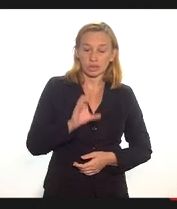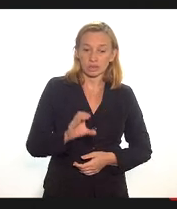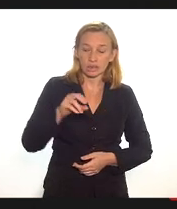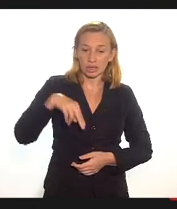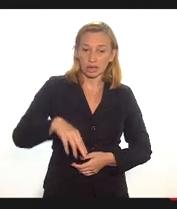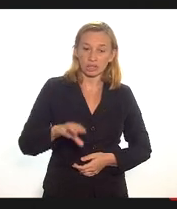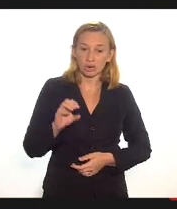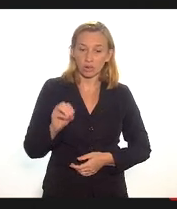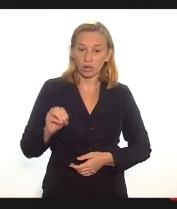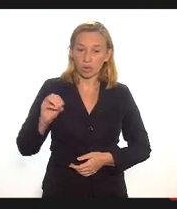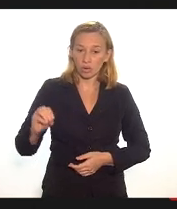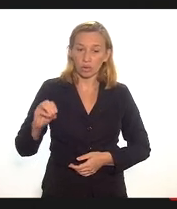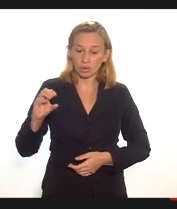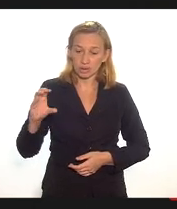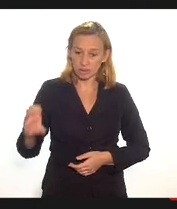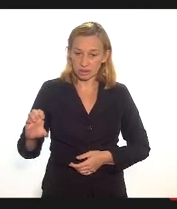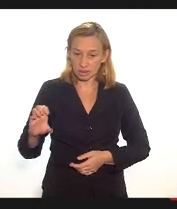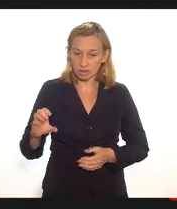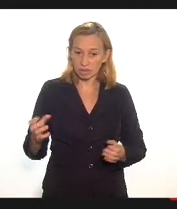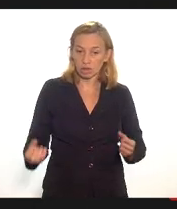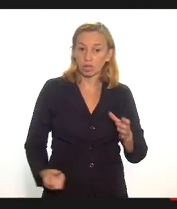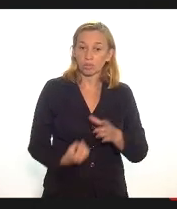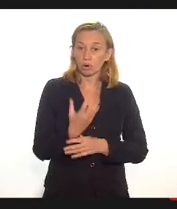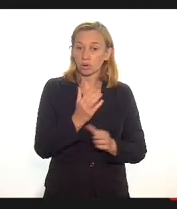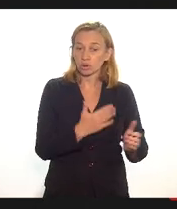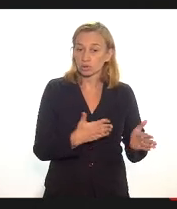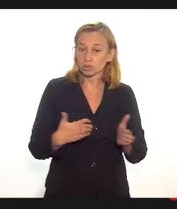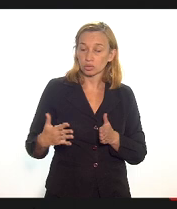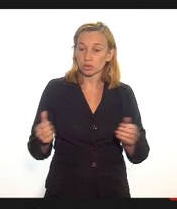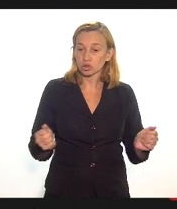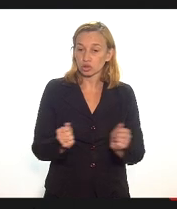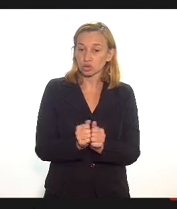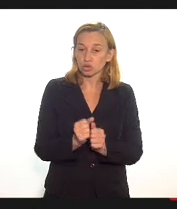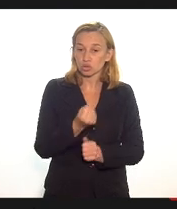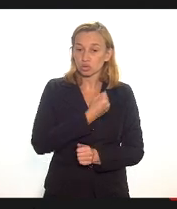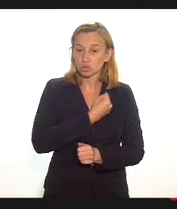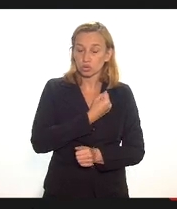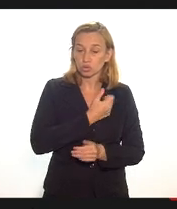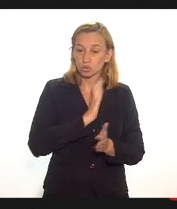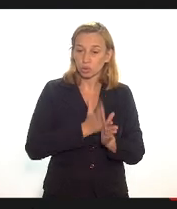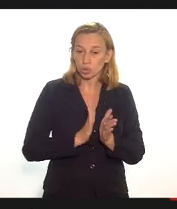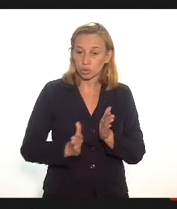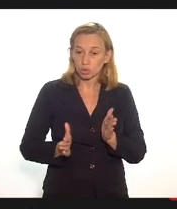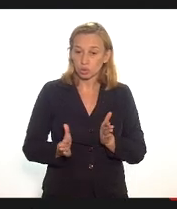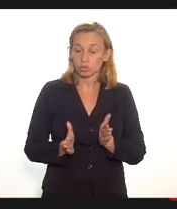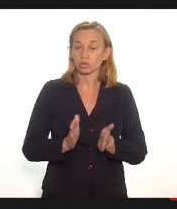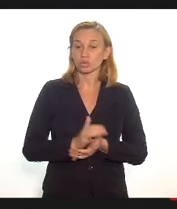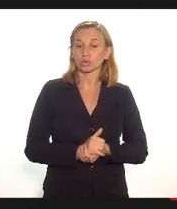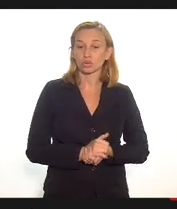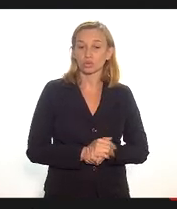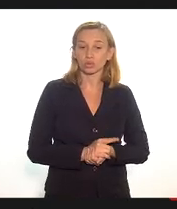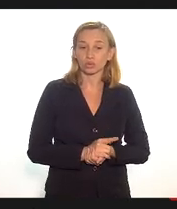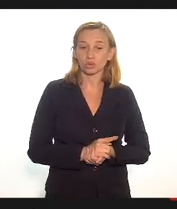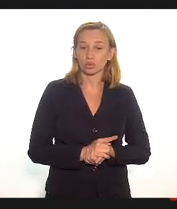CNOOC produzem juntas um número da ordem de